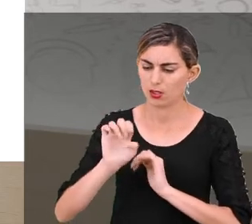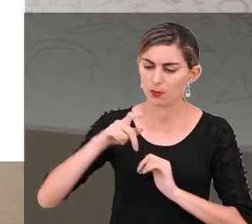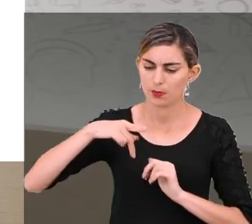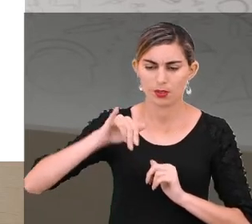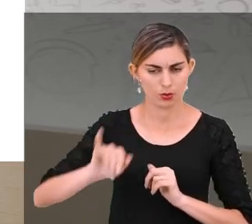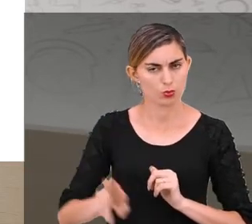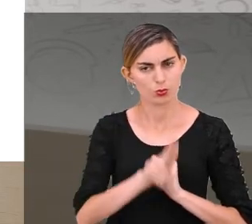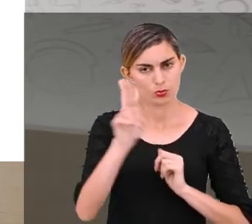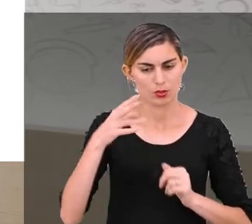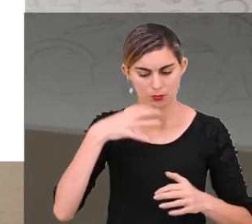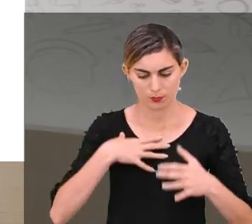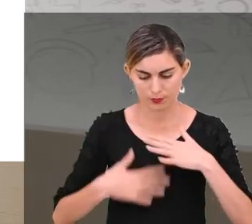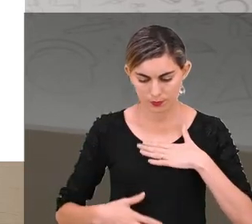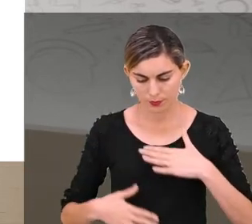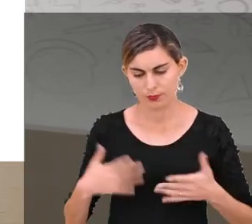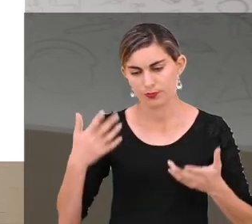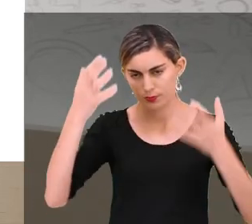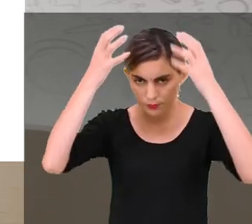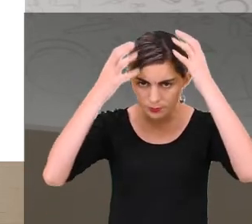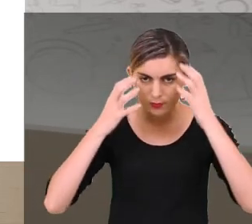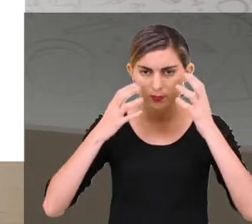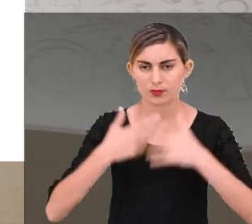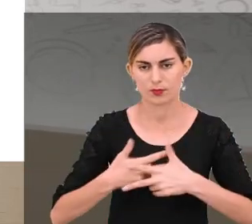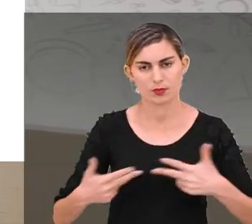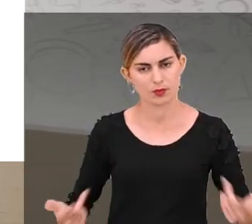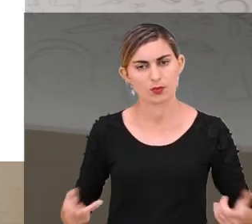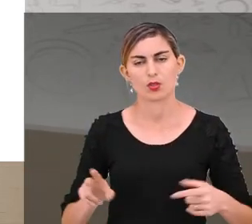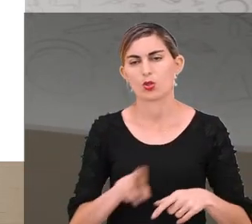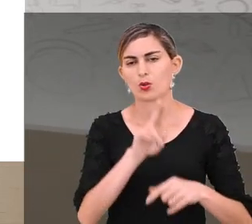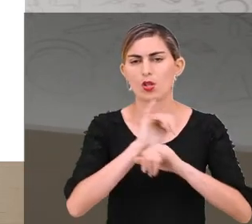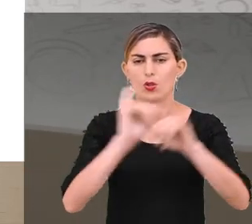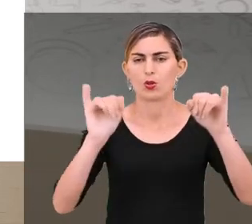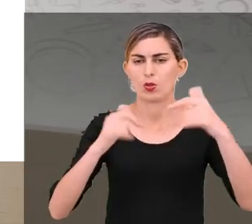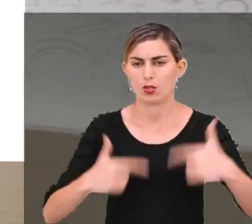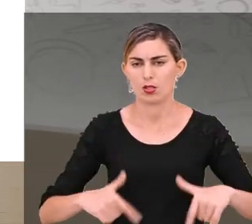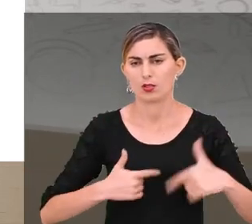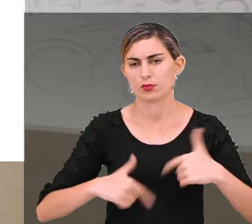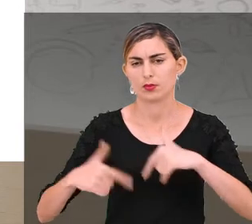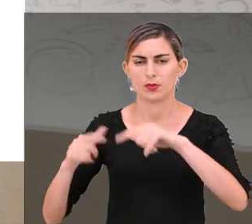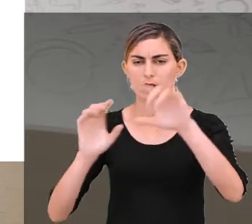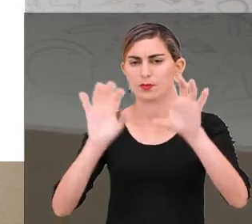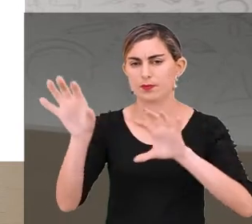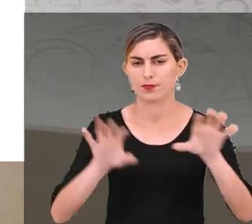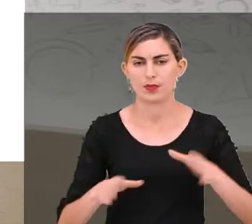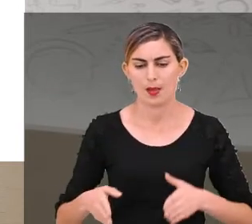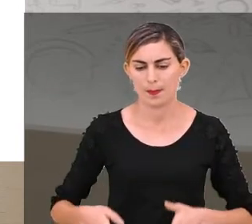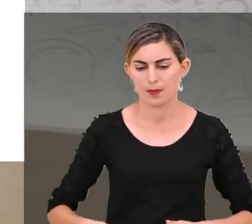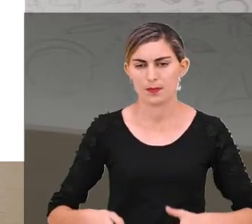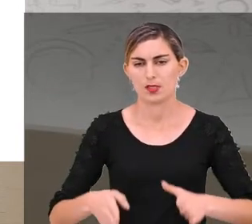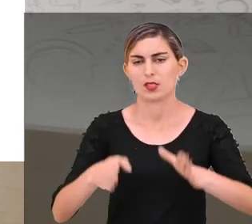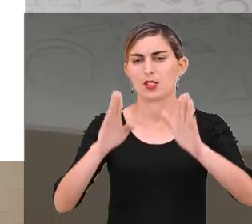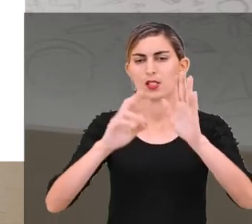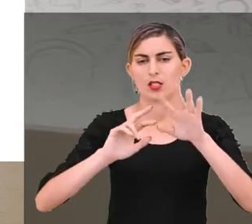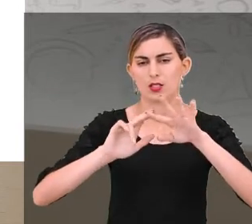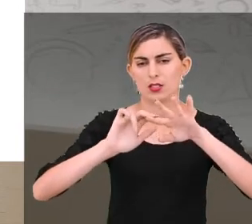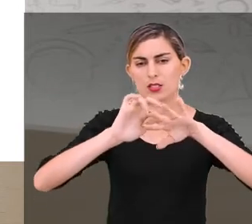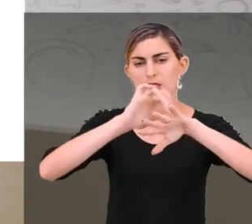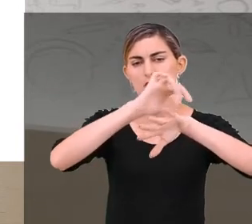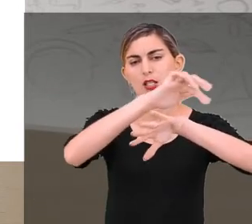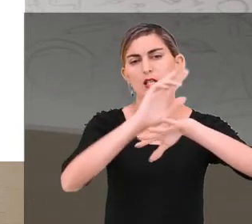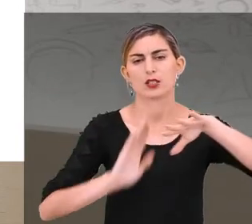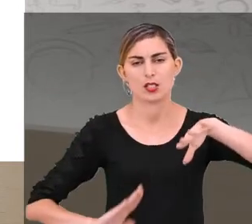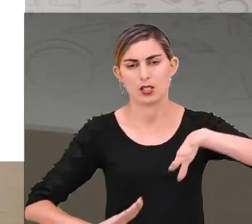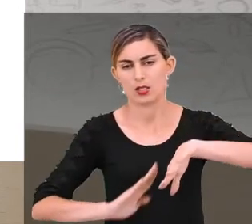se o EPI está sendo usado corretamente, sinalizar os locais de trabalho e instalar as passarelas, escadas e rampas